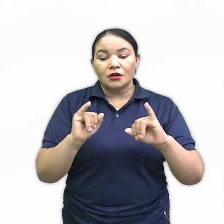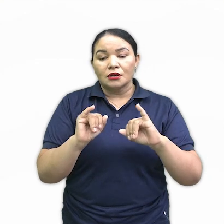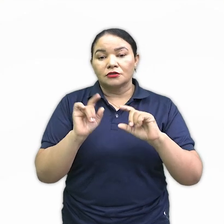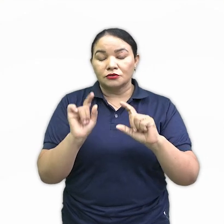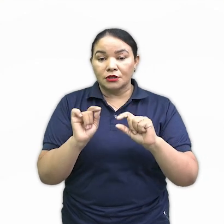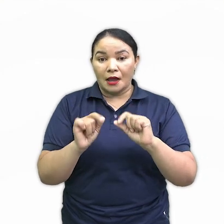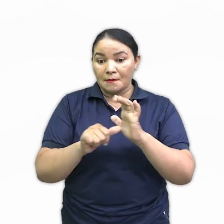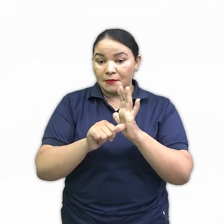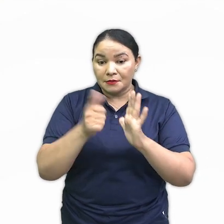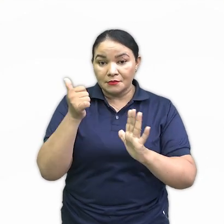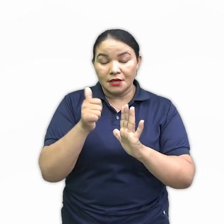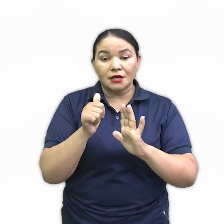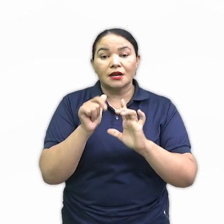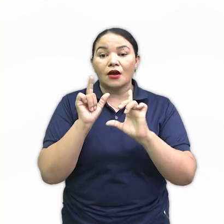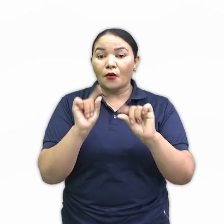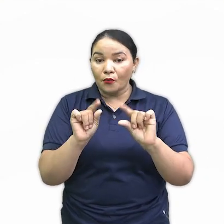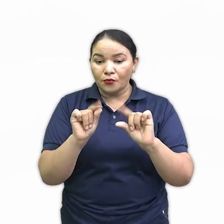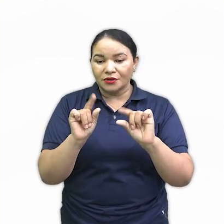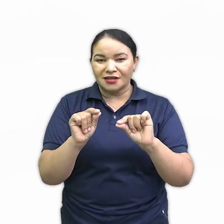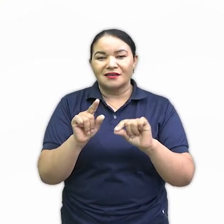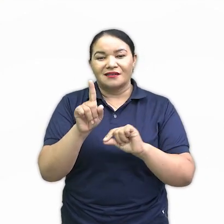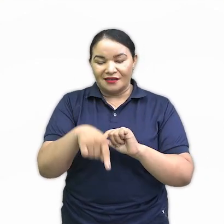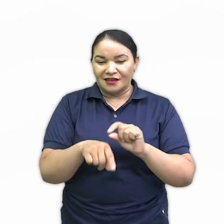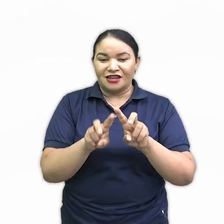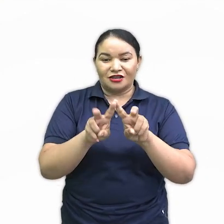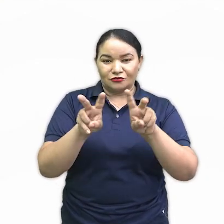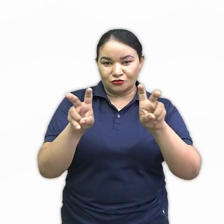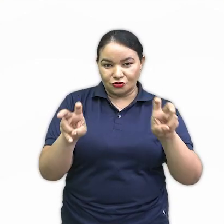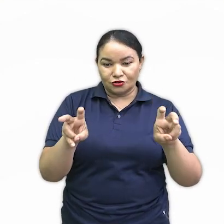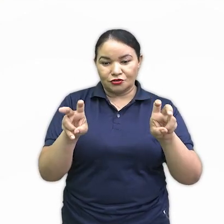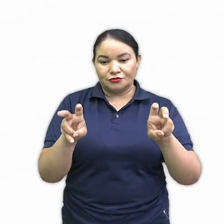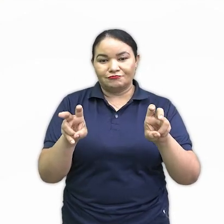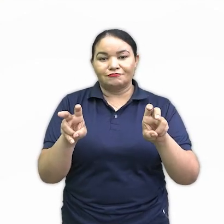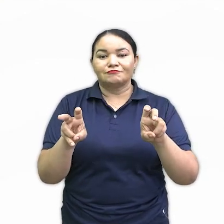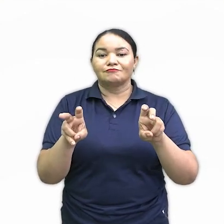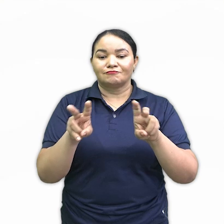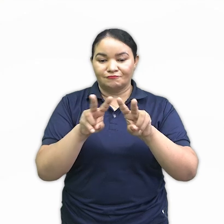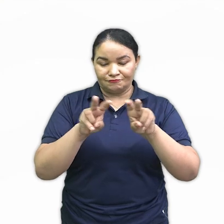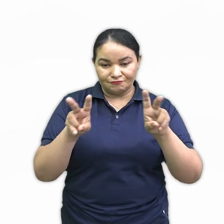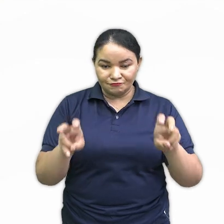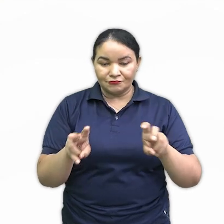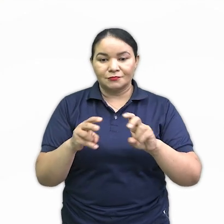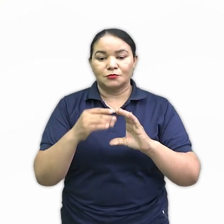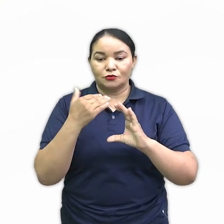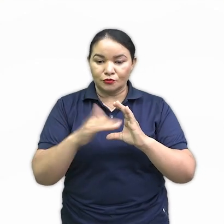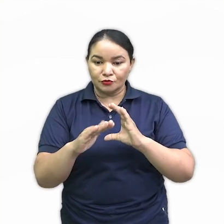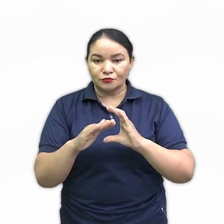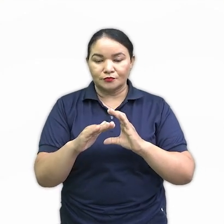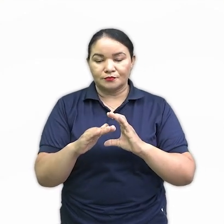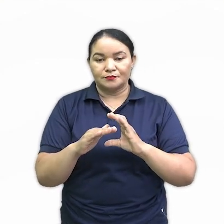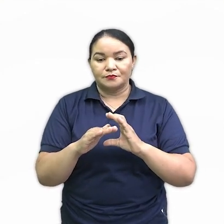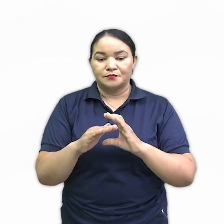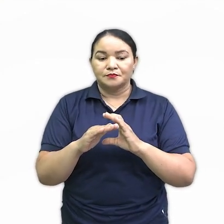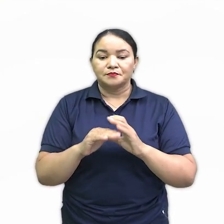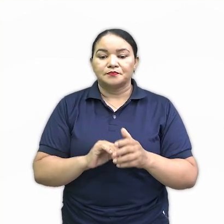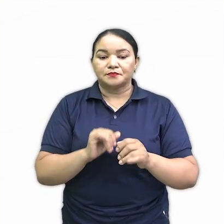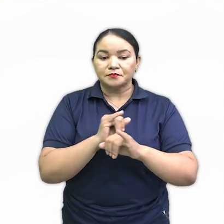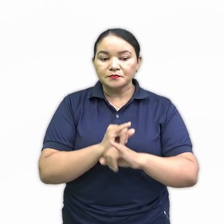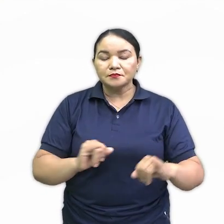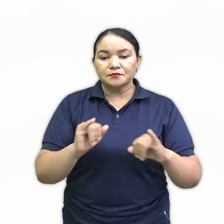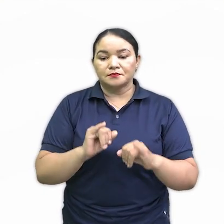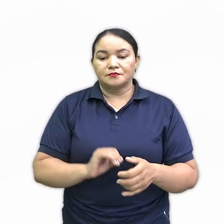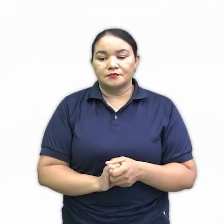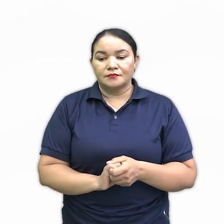vai investir é no título da notícia. Então, aqui nós temos aqui,